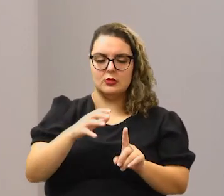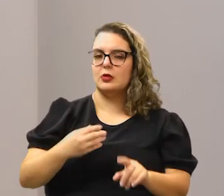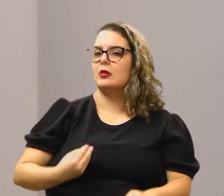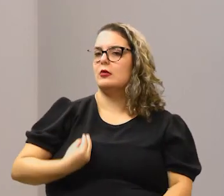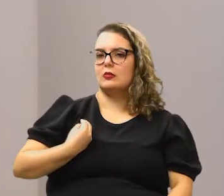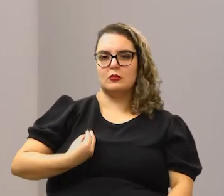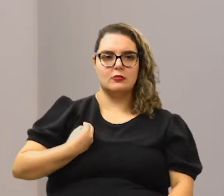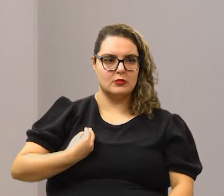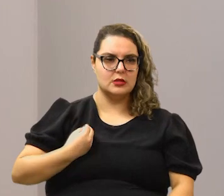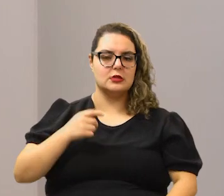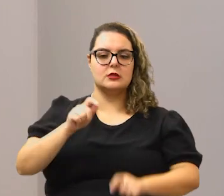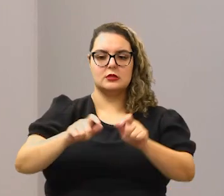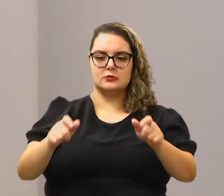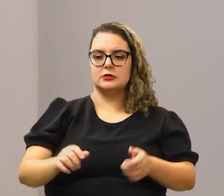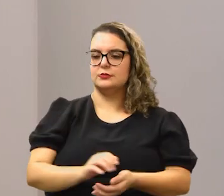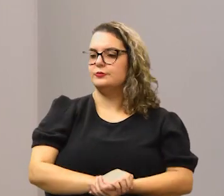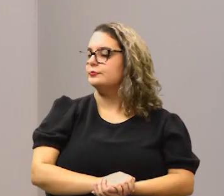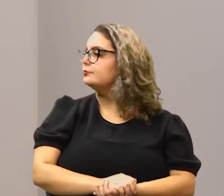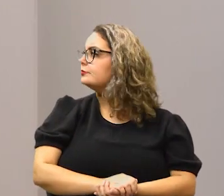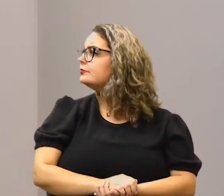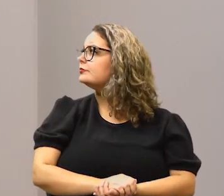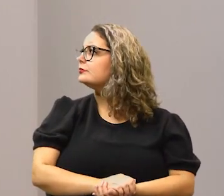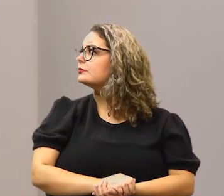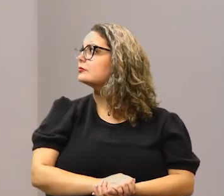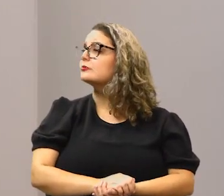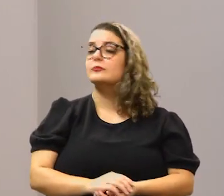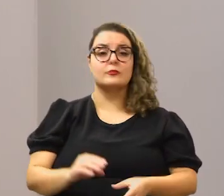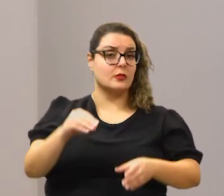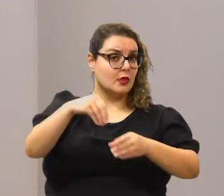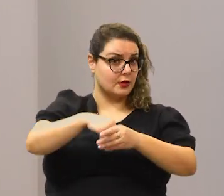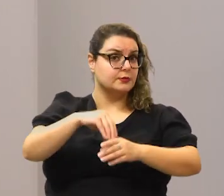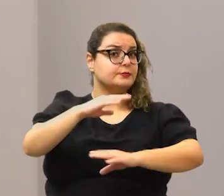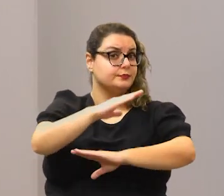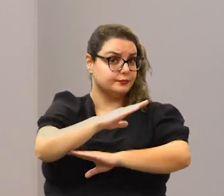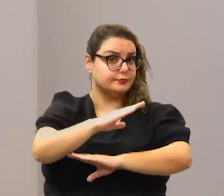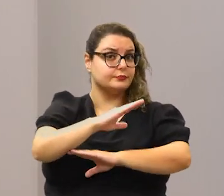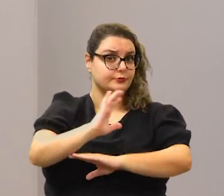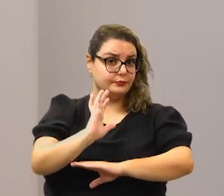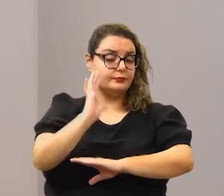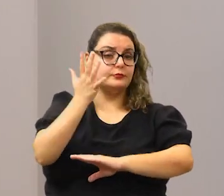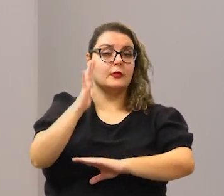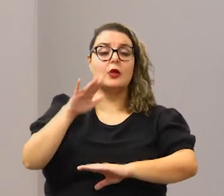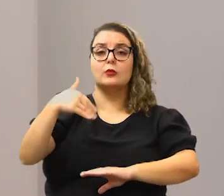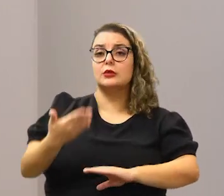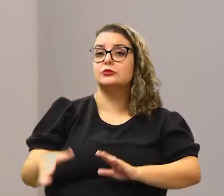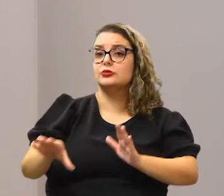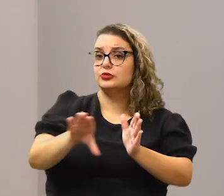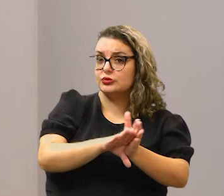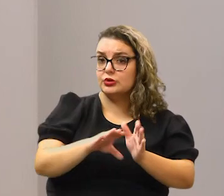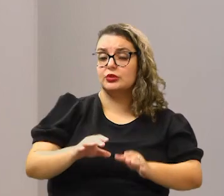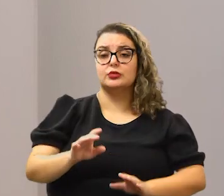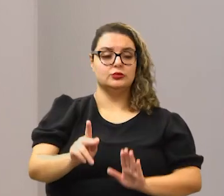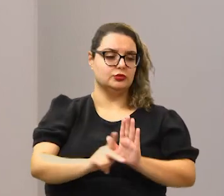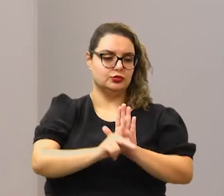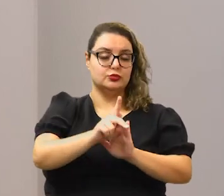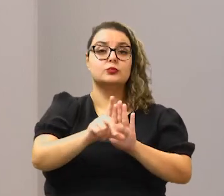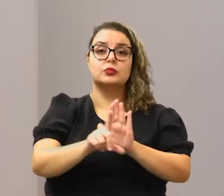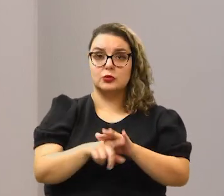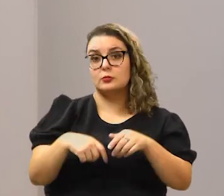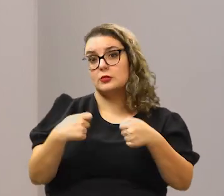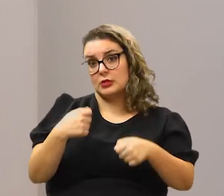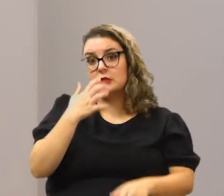projetos de lei aqui que precisam novamente ser debatidos, ouvir a sociedade, permitir que a sociedade participe